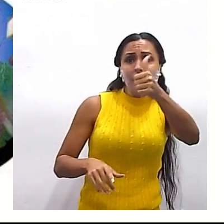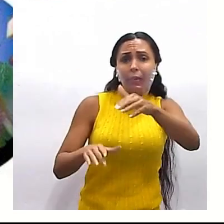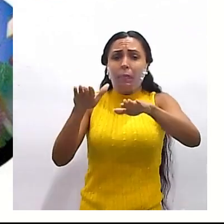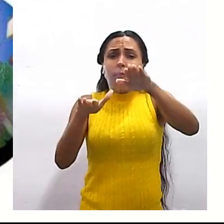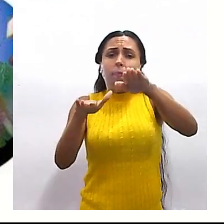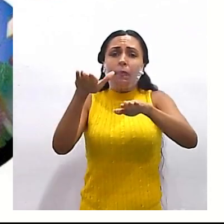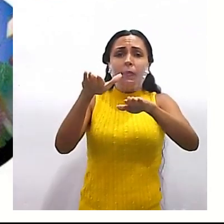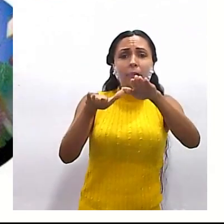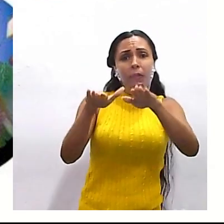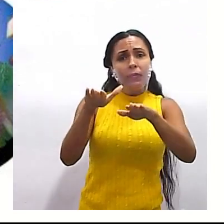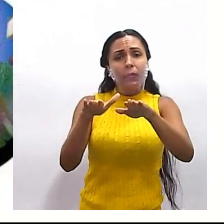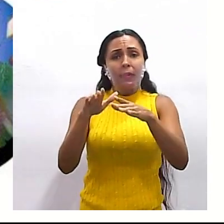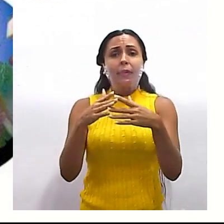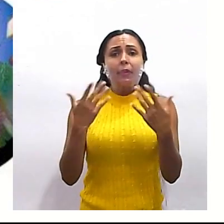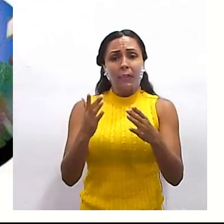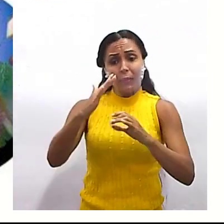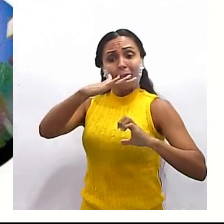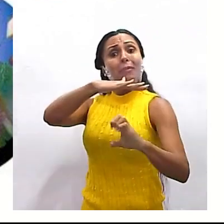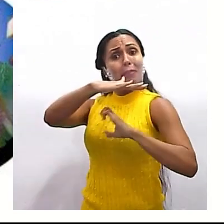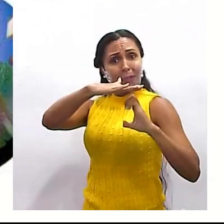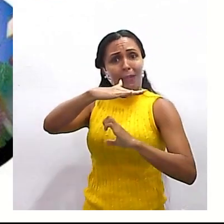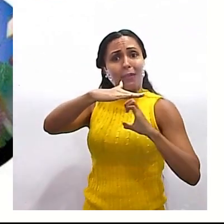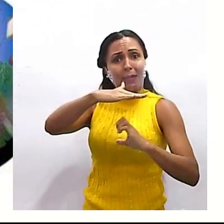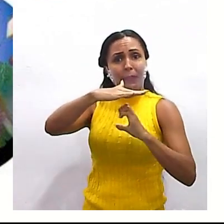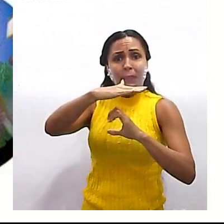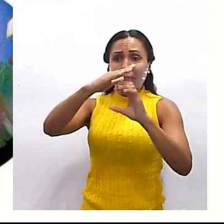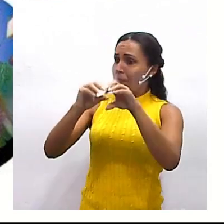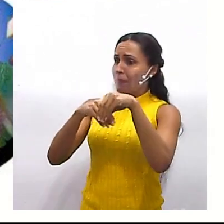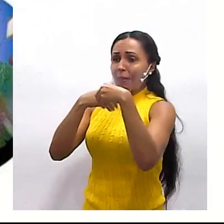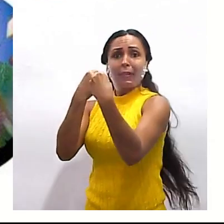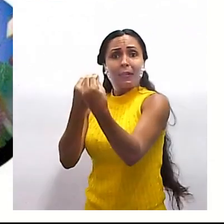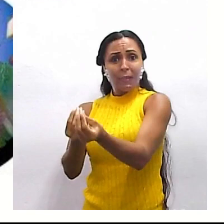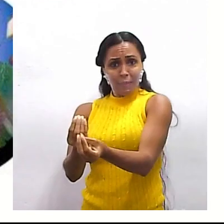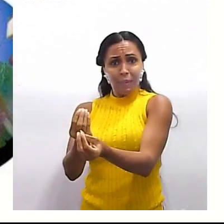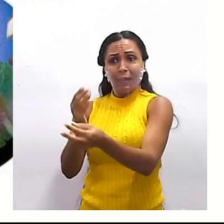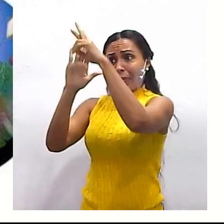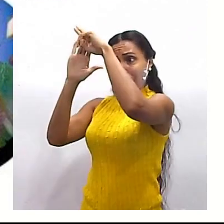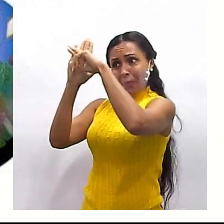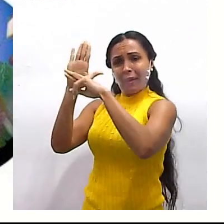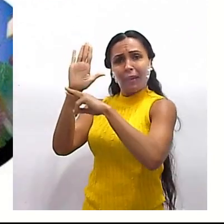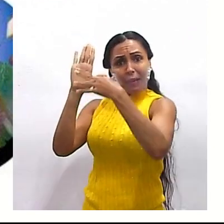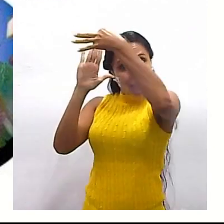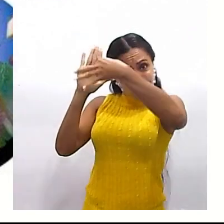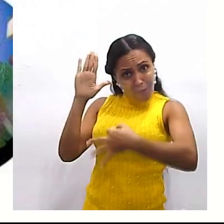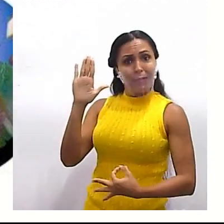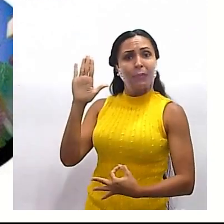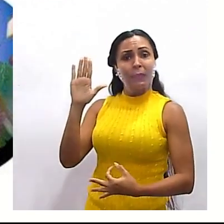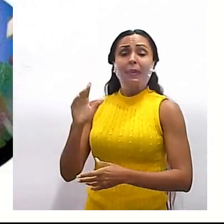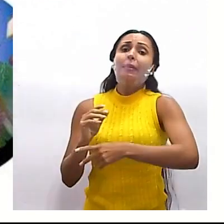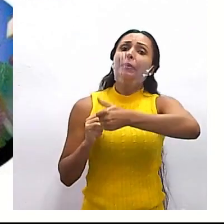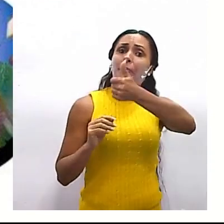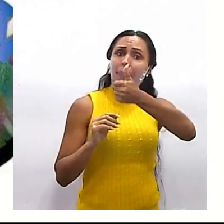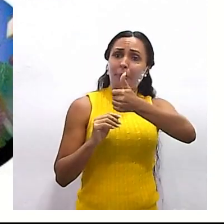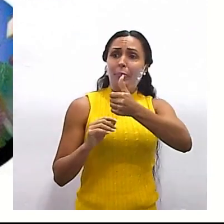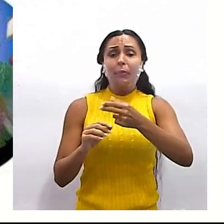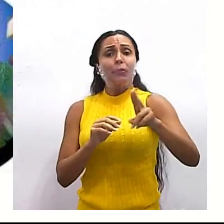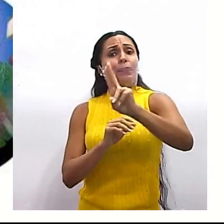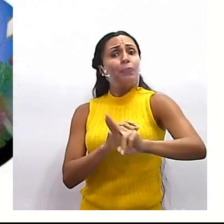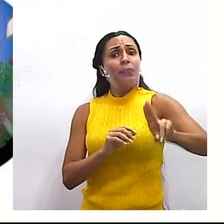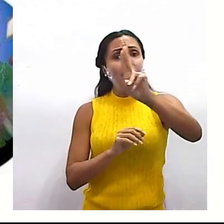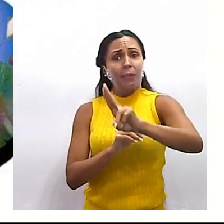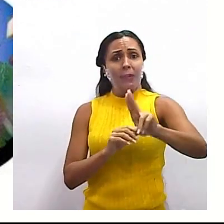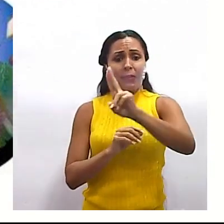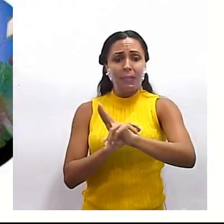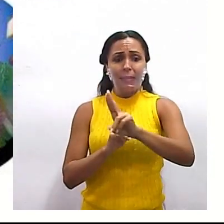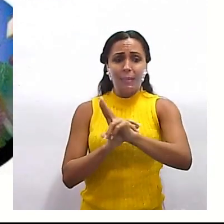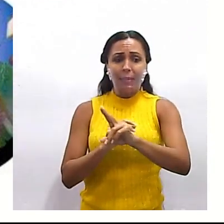serviço, né, daquela empresa que está entregando, cumprindo com os prazos. Então, o primeiro ponto é a utilização de